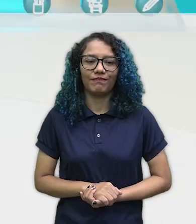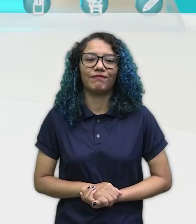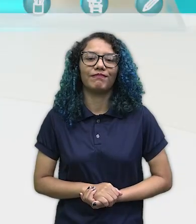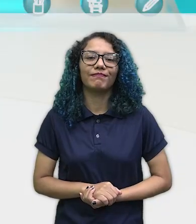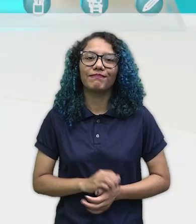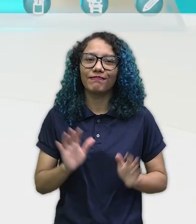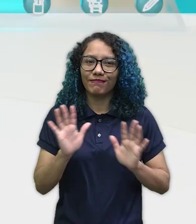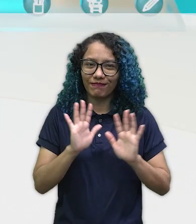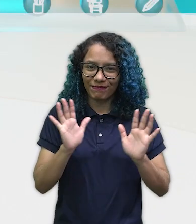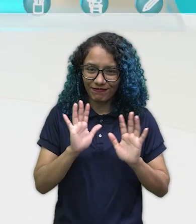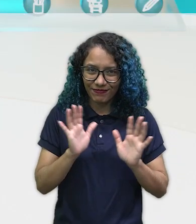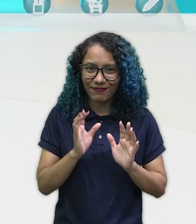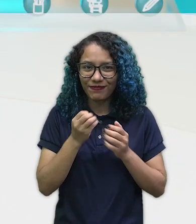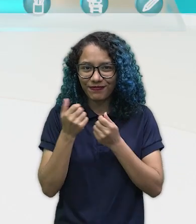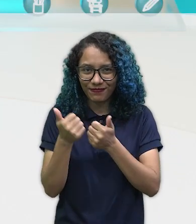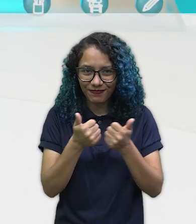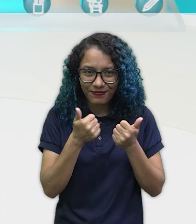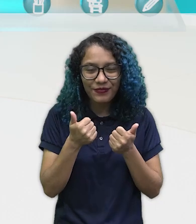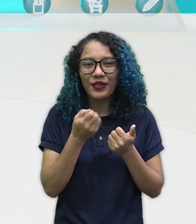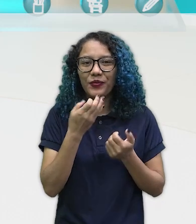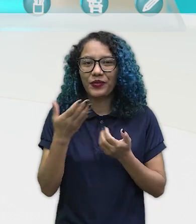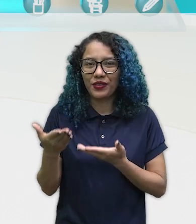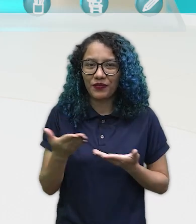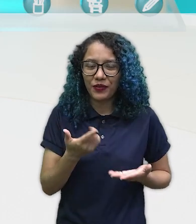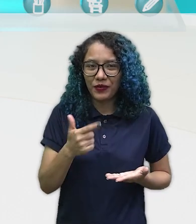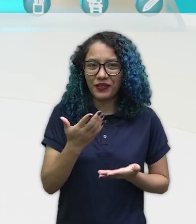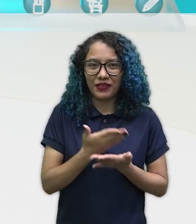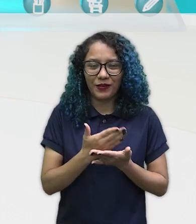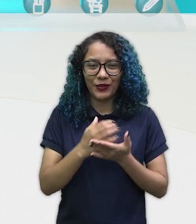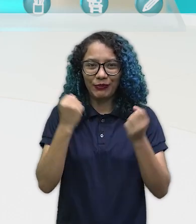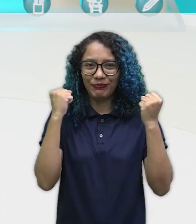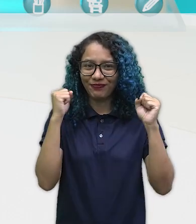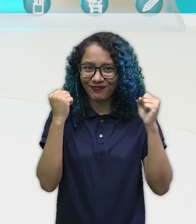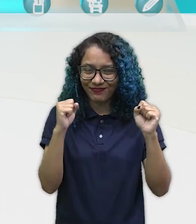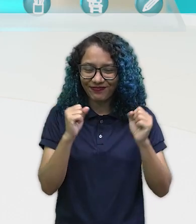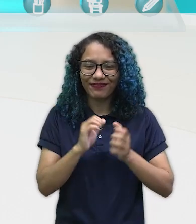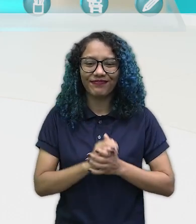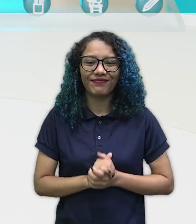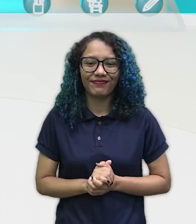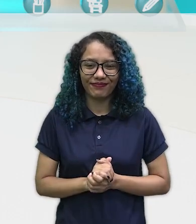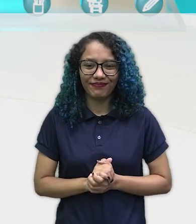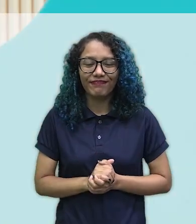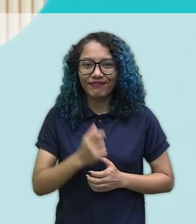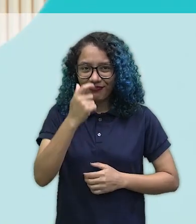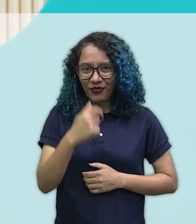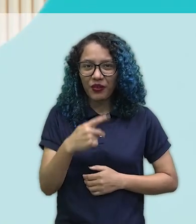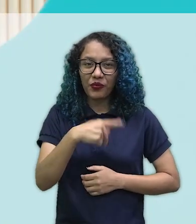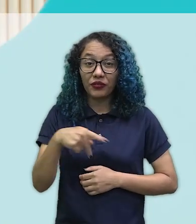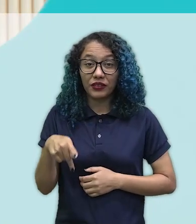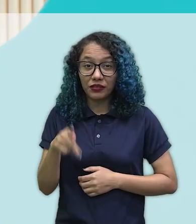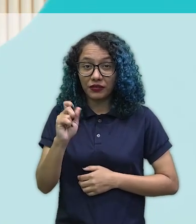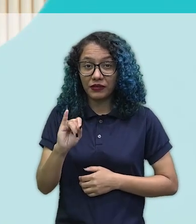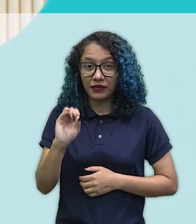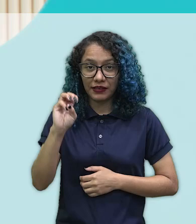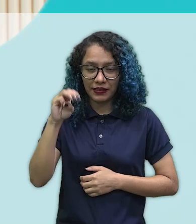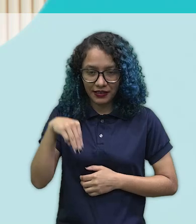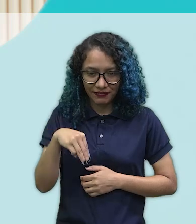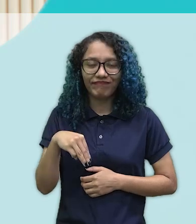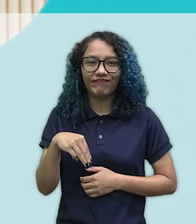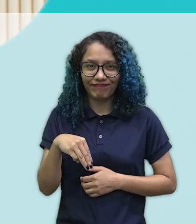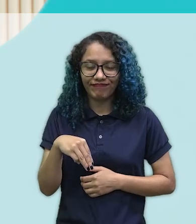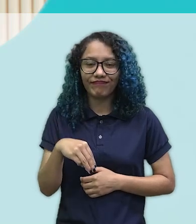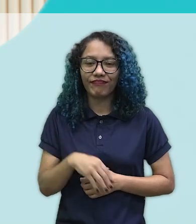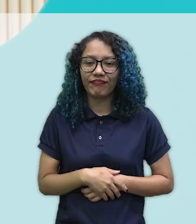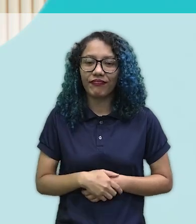Olá, turma, tudo bem com vocês? Sejam bem-vindos a mais uma aula de Educação Física. Eu sou o professor Kim